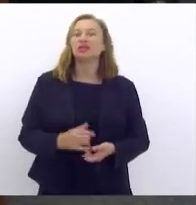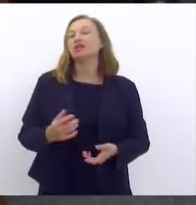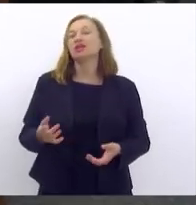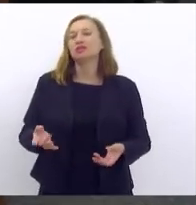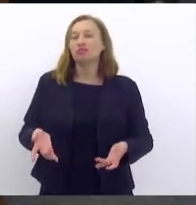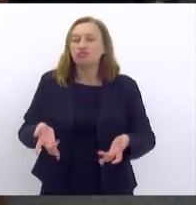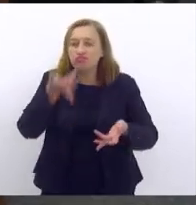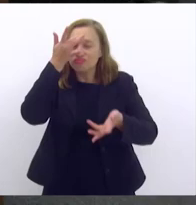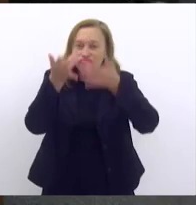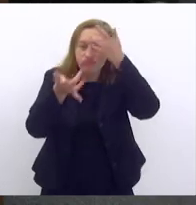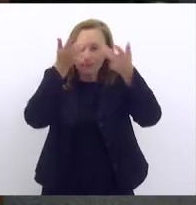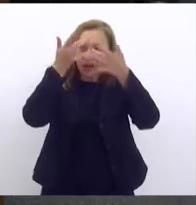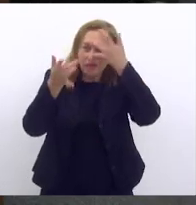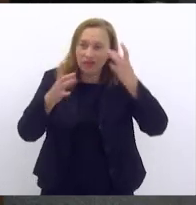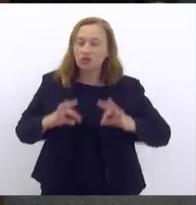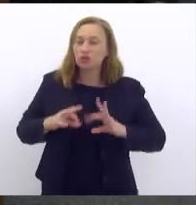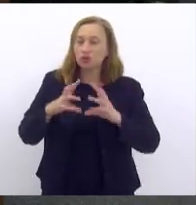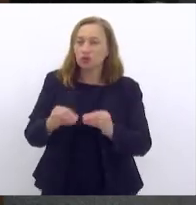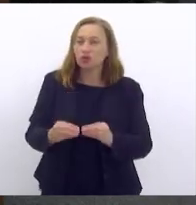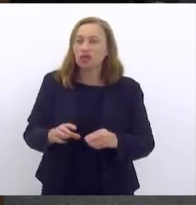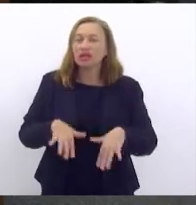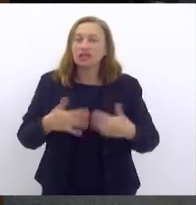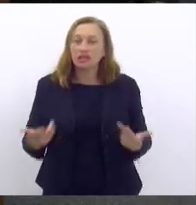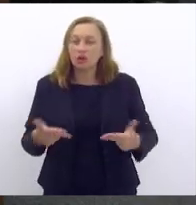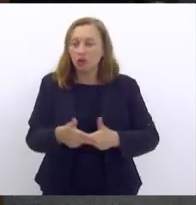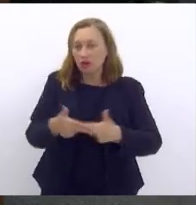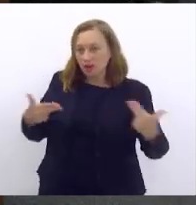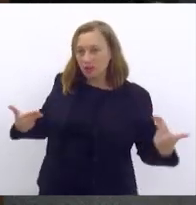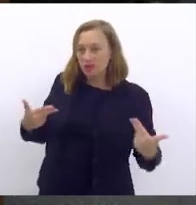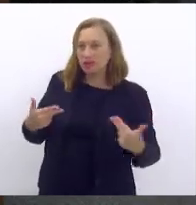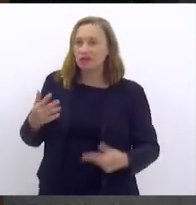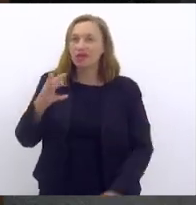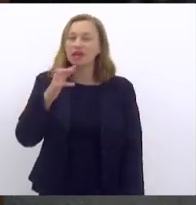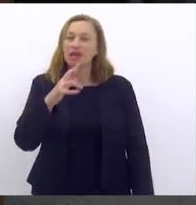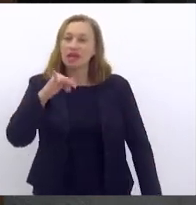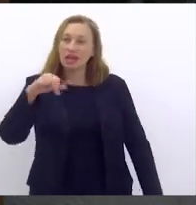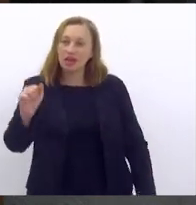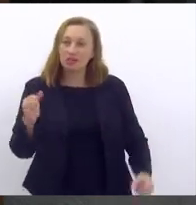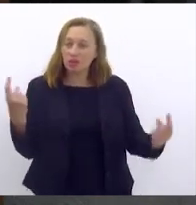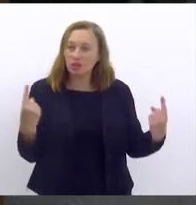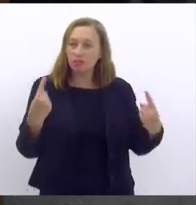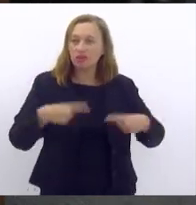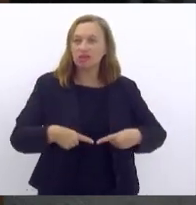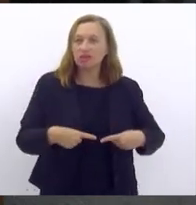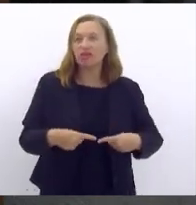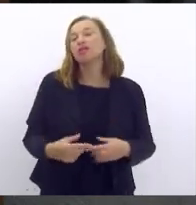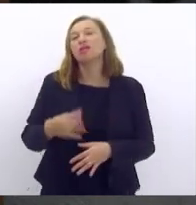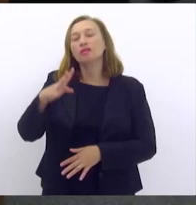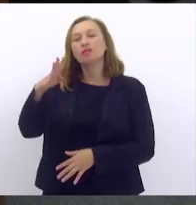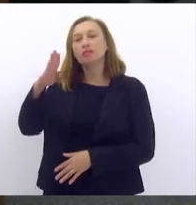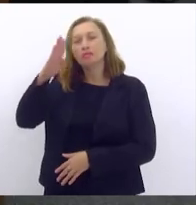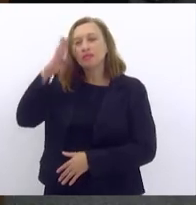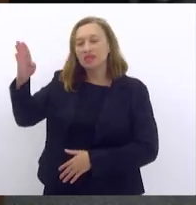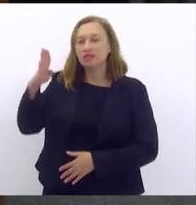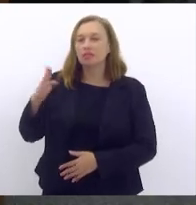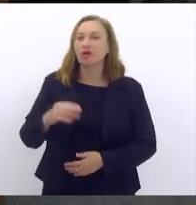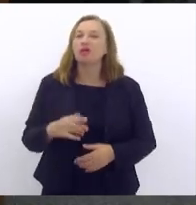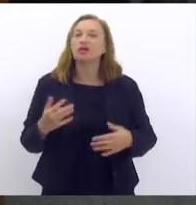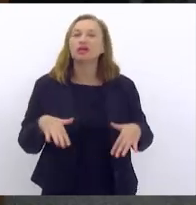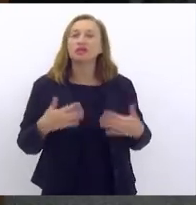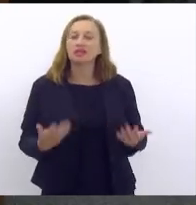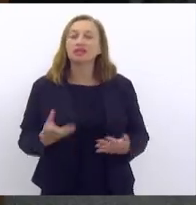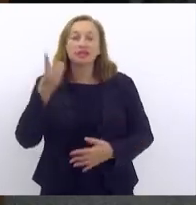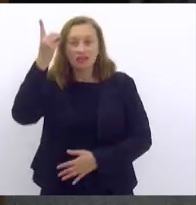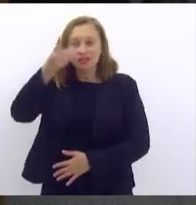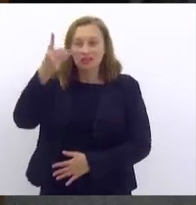minha mente. Então, o hip-hop, a batalha de rima, ela pode ser um elemento fundamental. E aí,